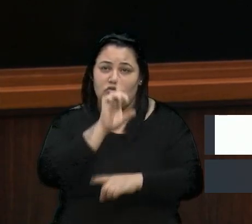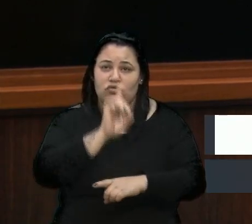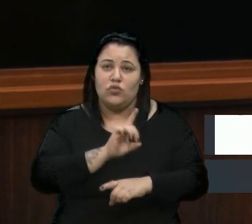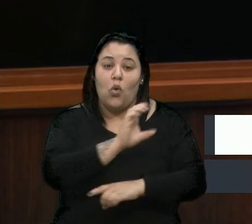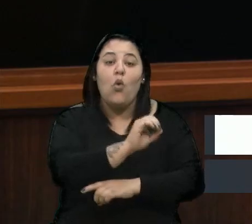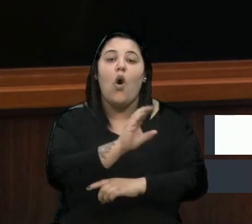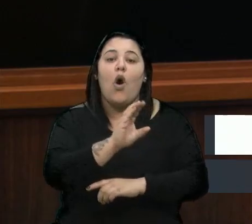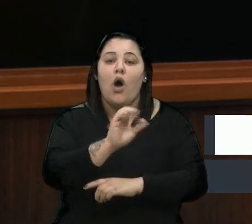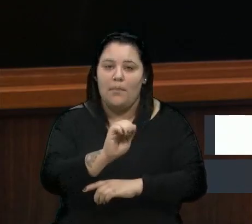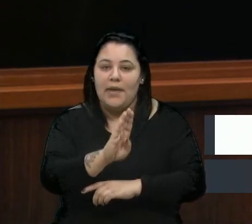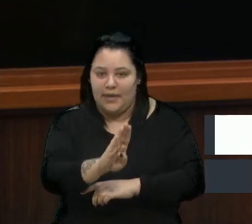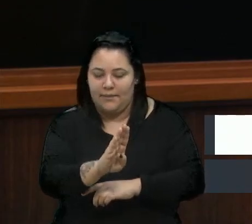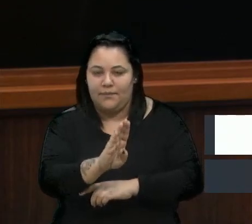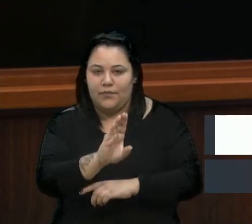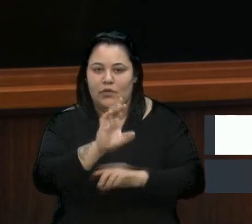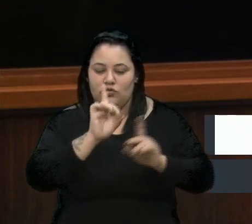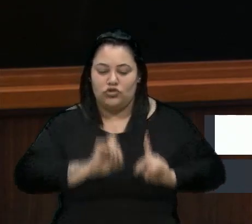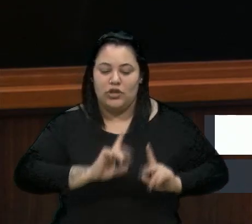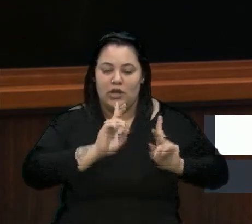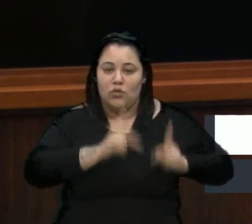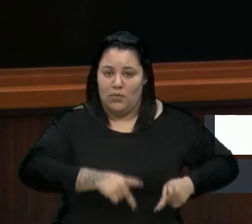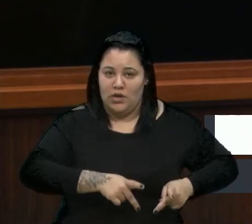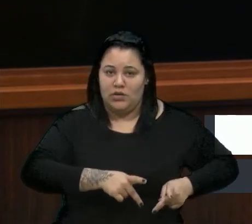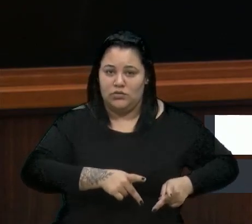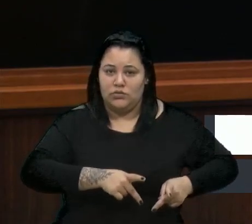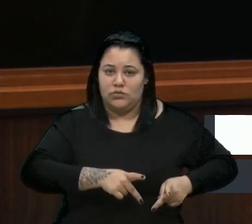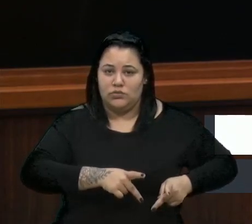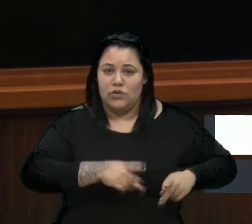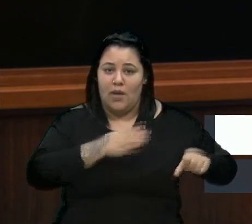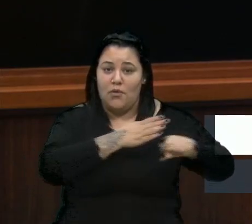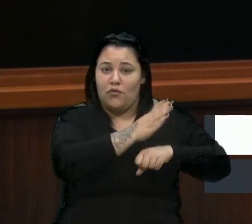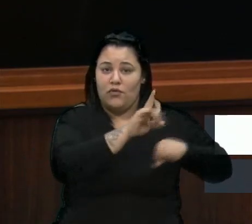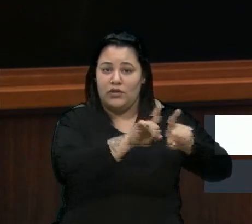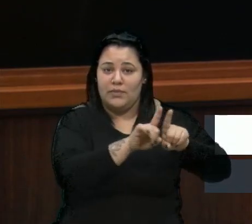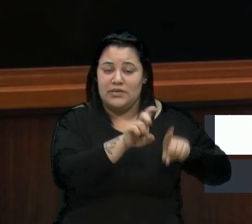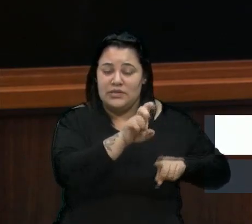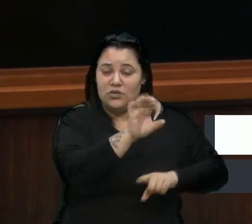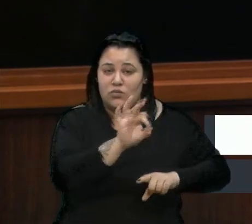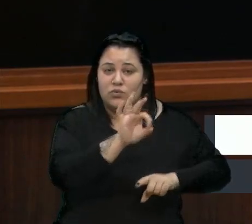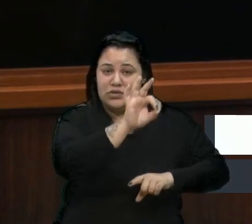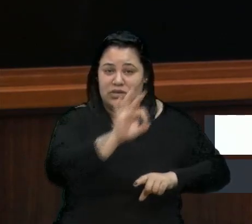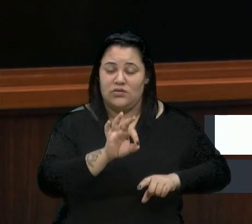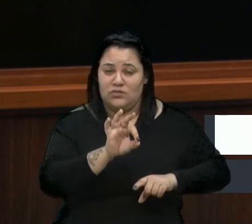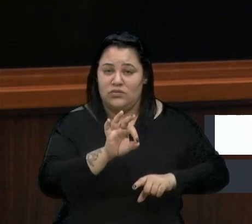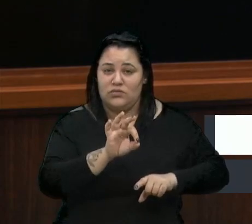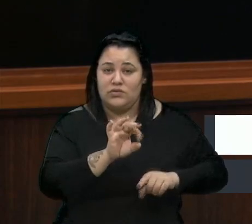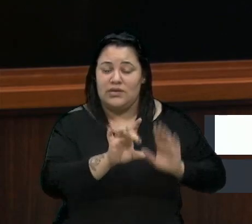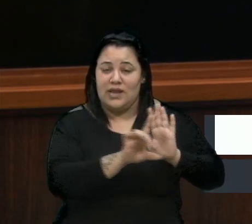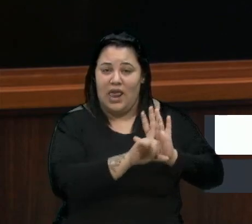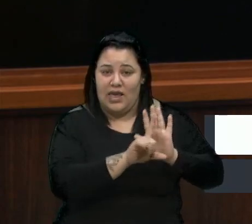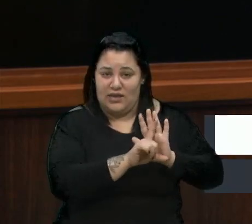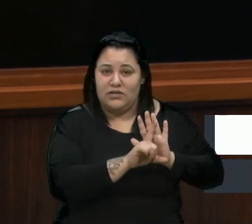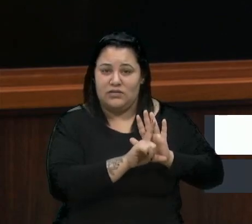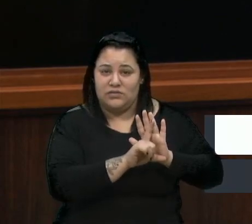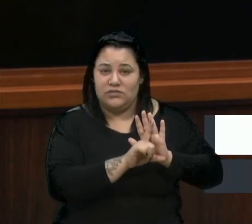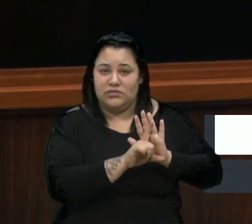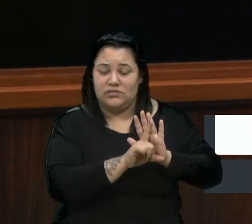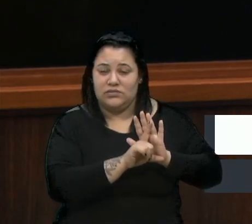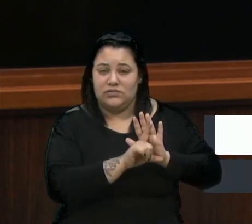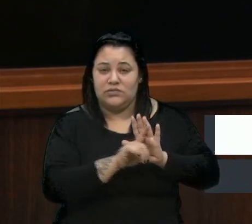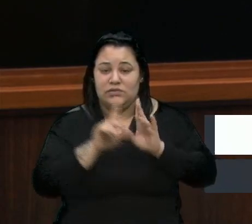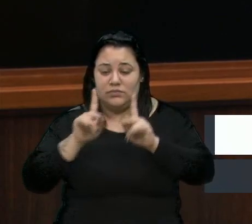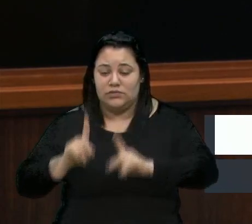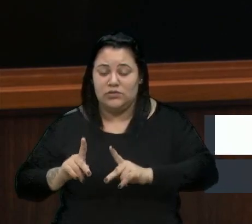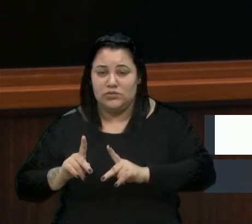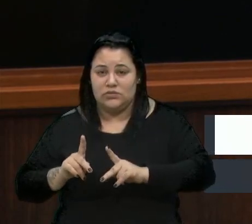OAB do Distrito Federal decidiu e aprovou que 5% da lei para as